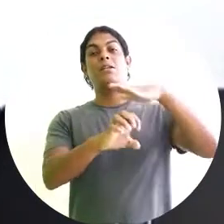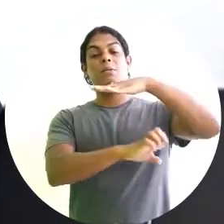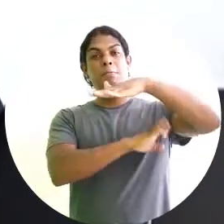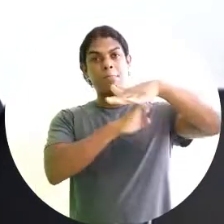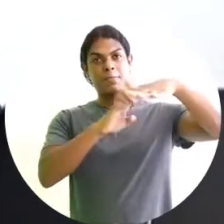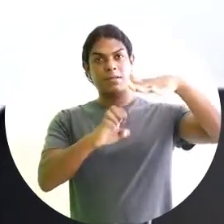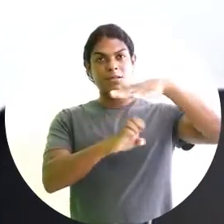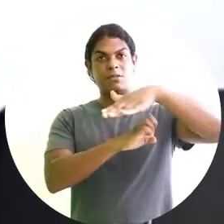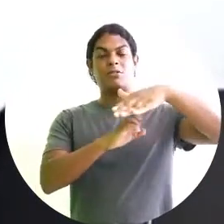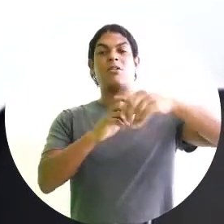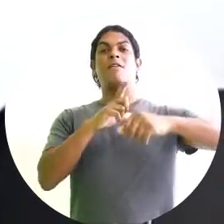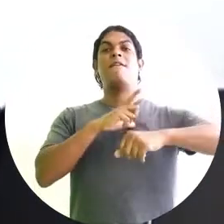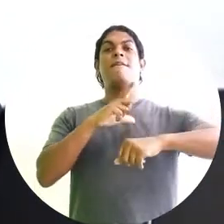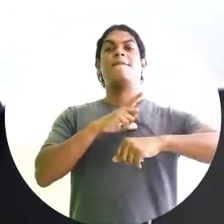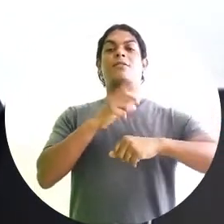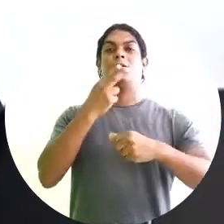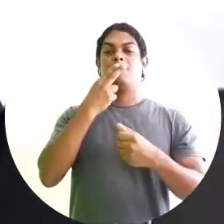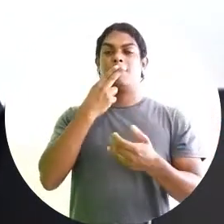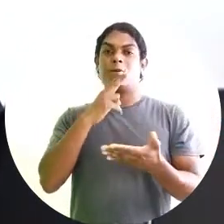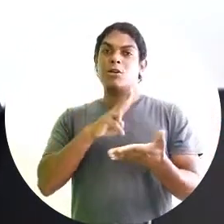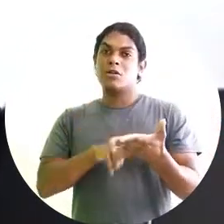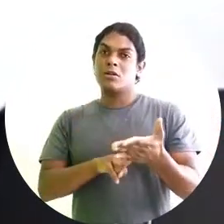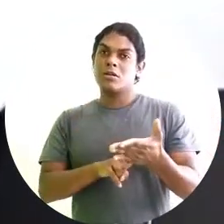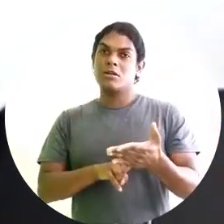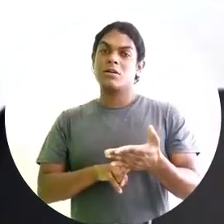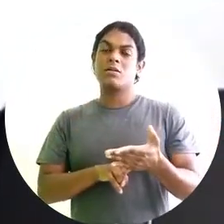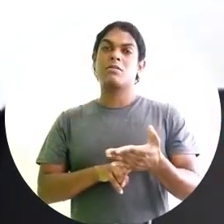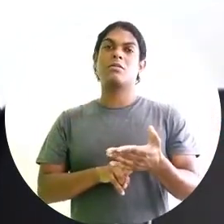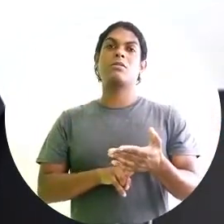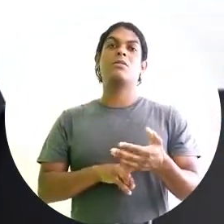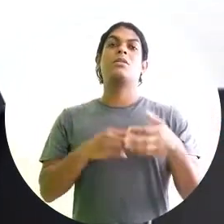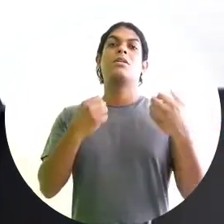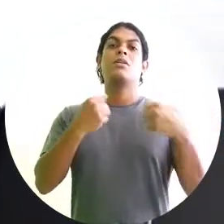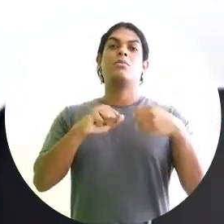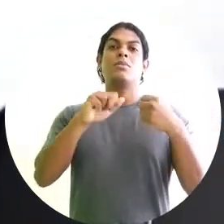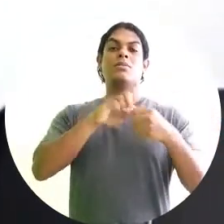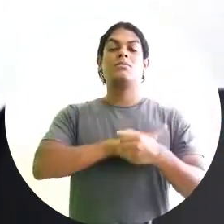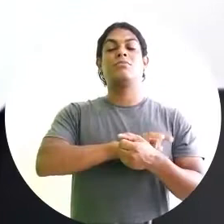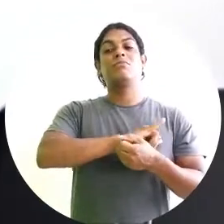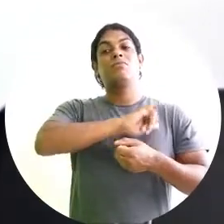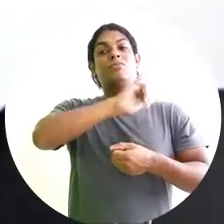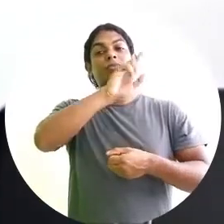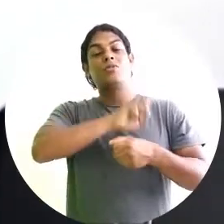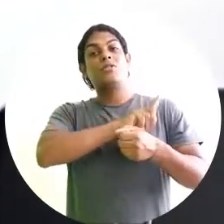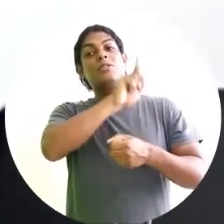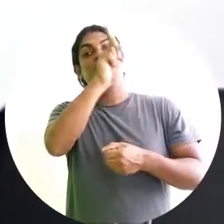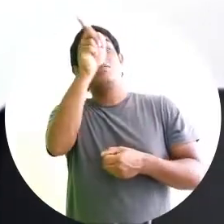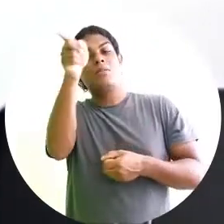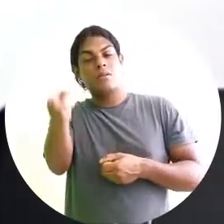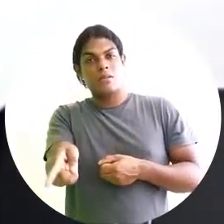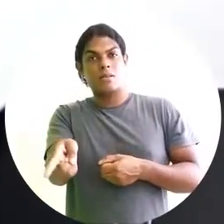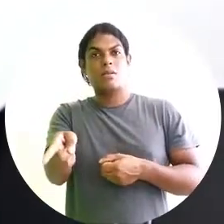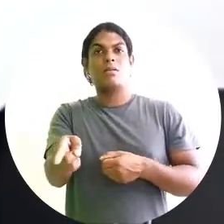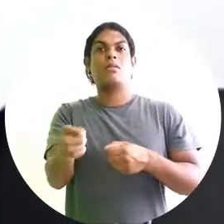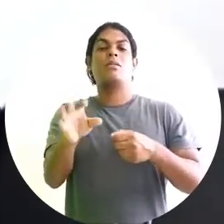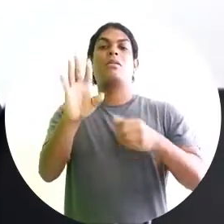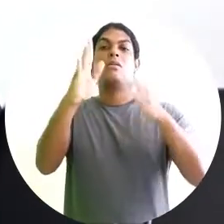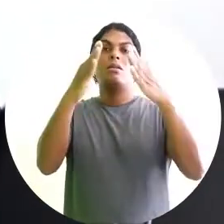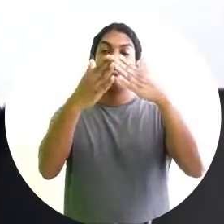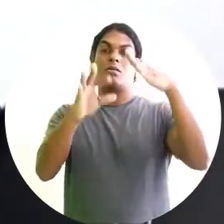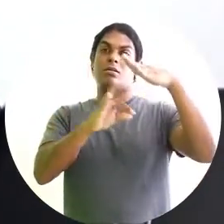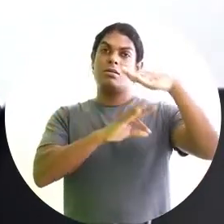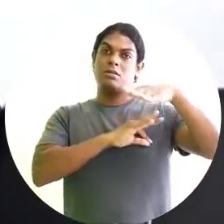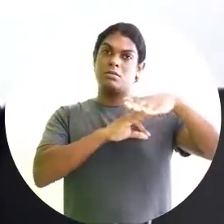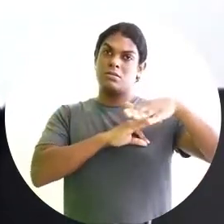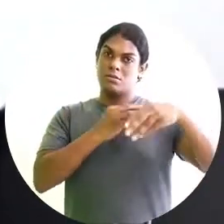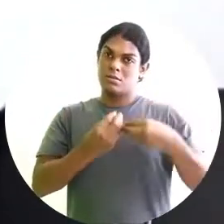vai receber uma cartinha, vai ter que se dispor a ir à Delegacia Regional do Trabalho próxima